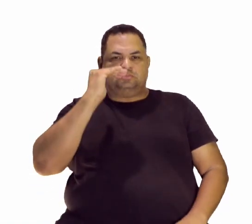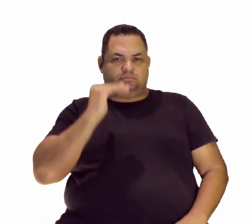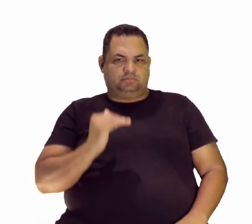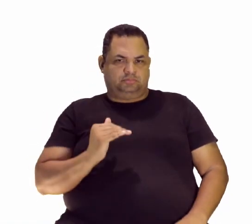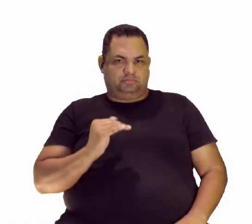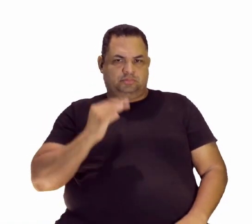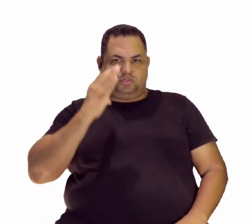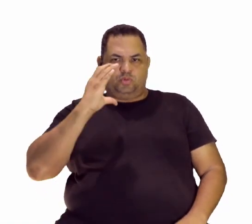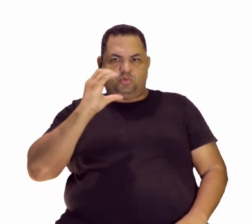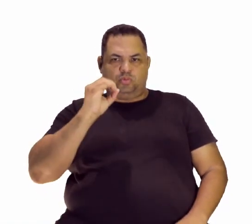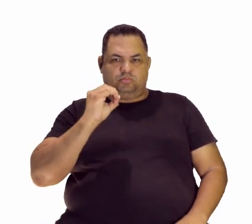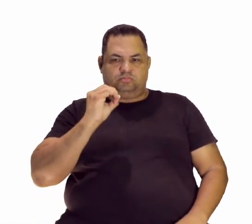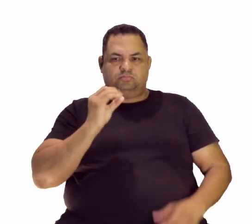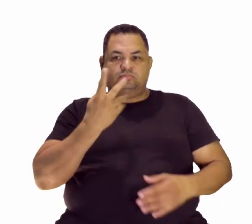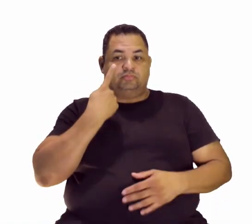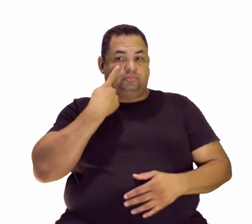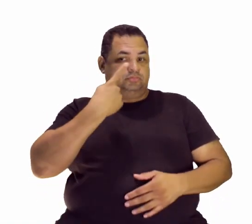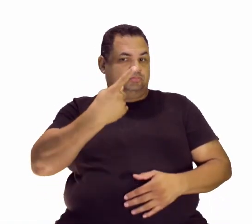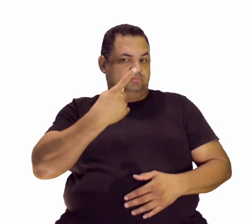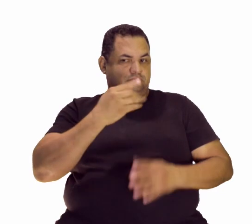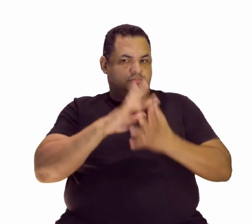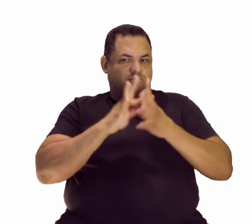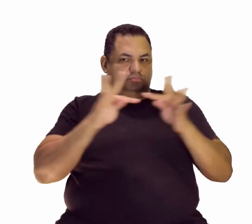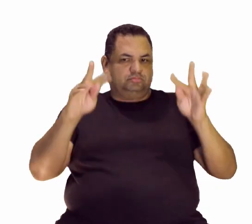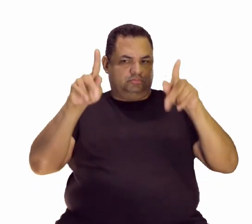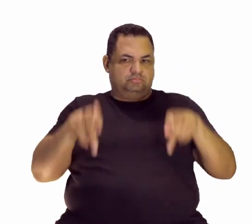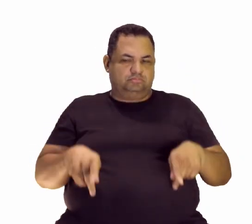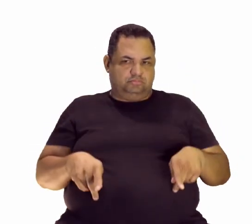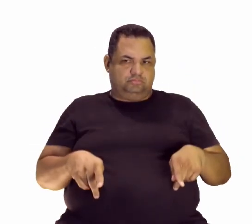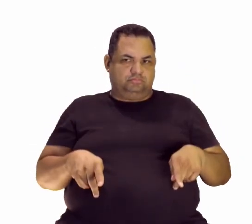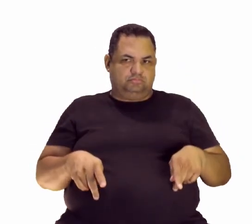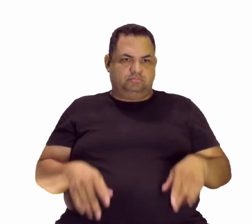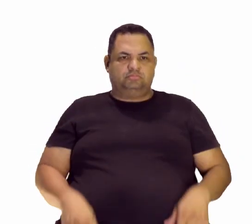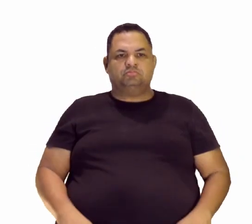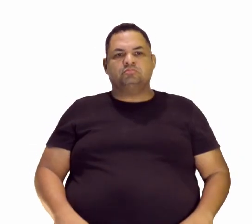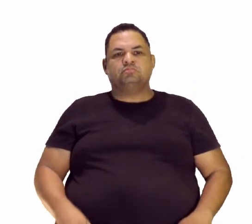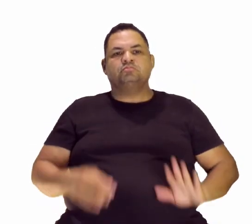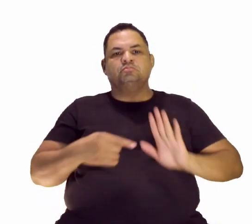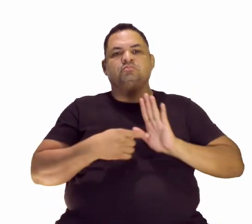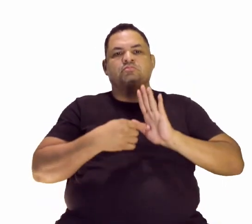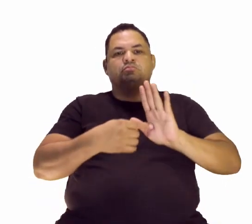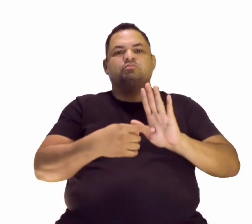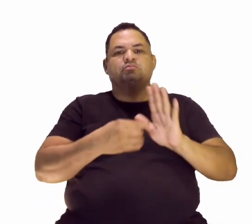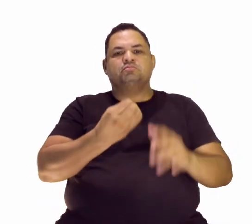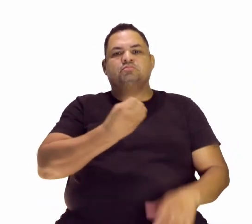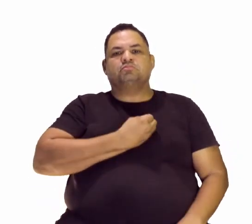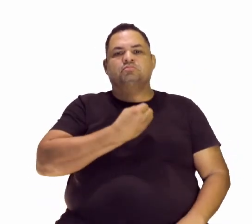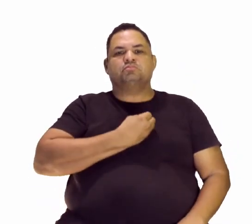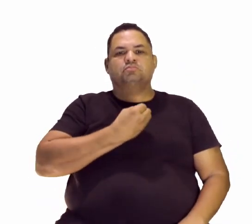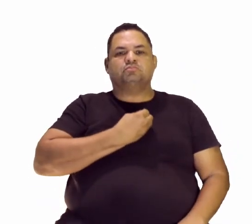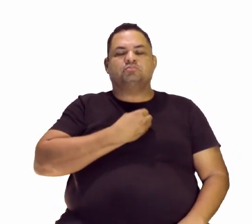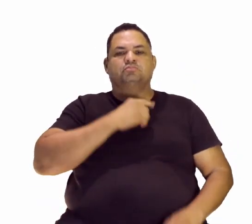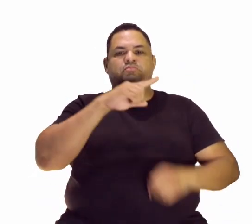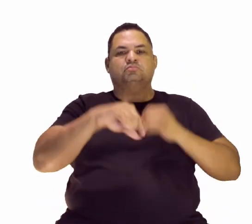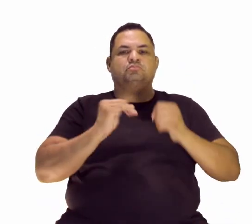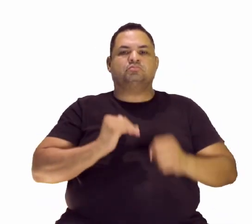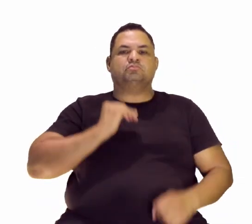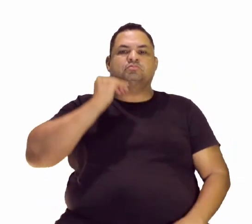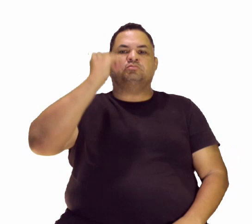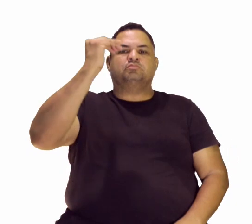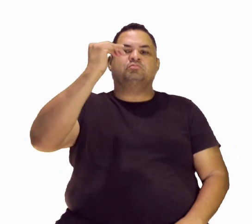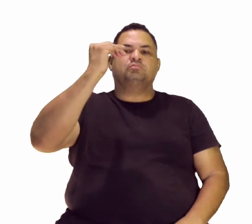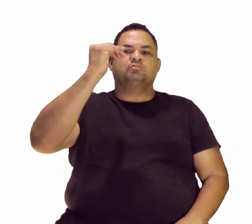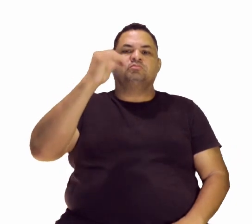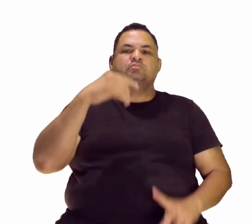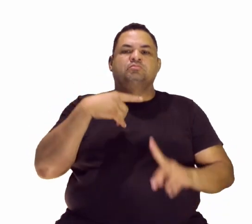abaixo do cobalto, conforme vocês viram. E na tabela periódica, sendo assim, ele apresenta um número atômico muito